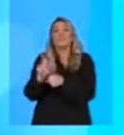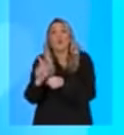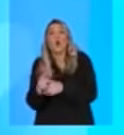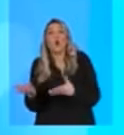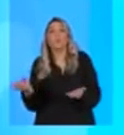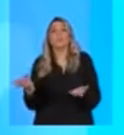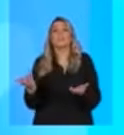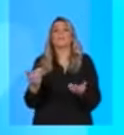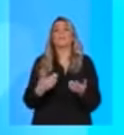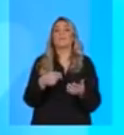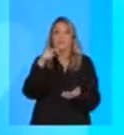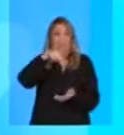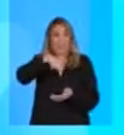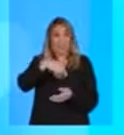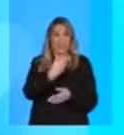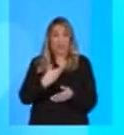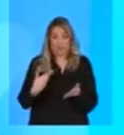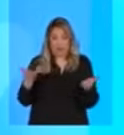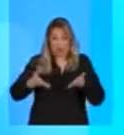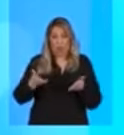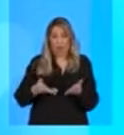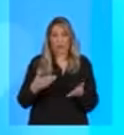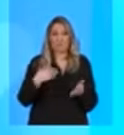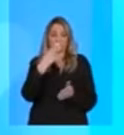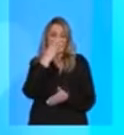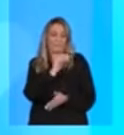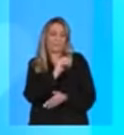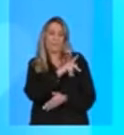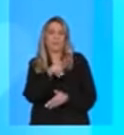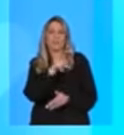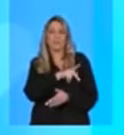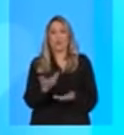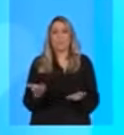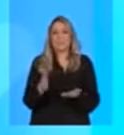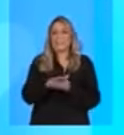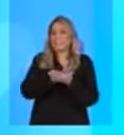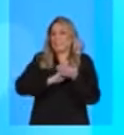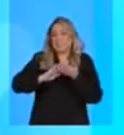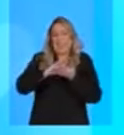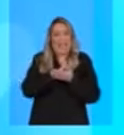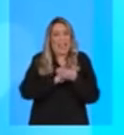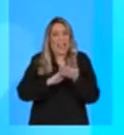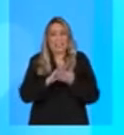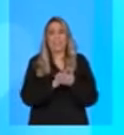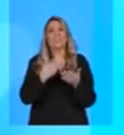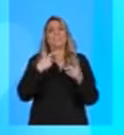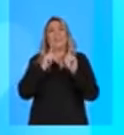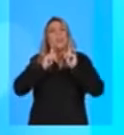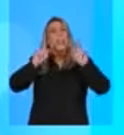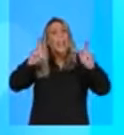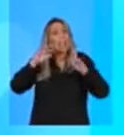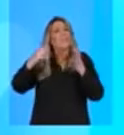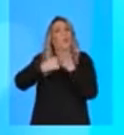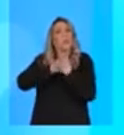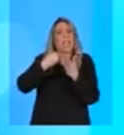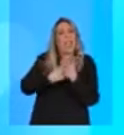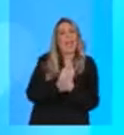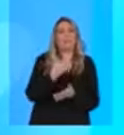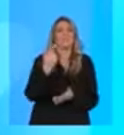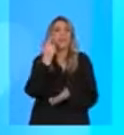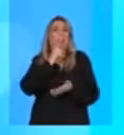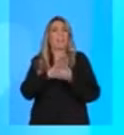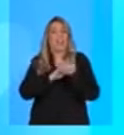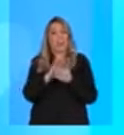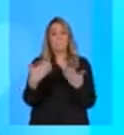tão desprestigiada nesse governo até gás de pimenta recebeu no momento que fez greve lutando pelos seus direitos meu